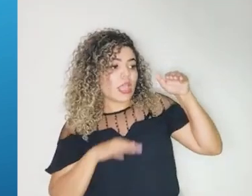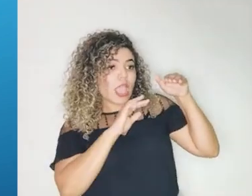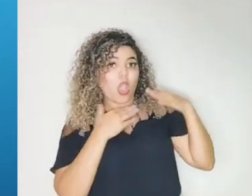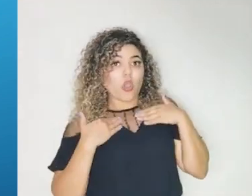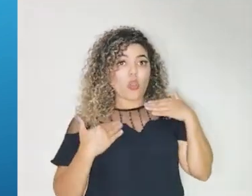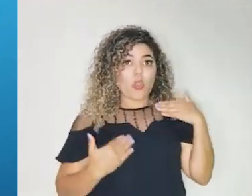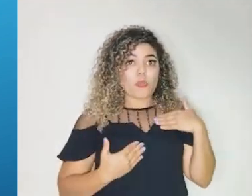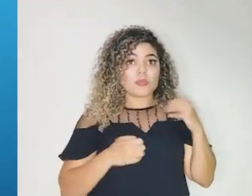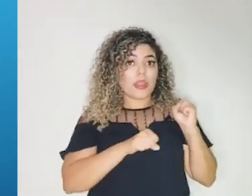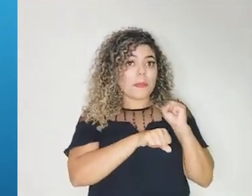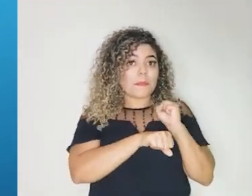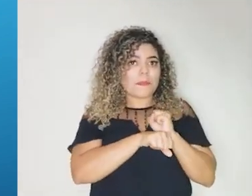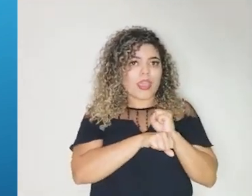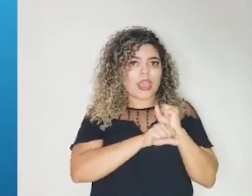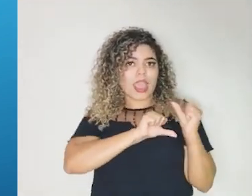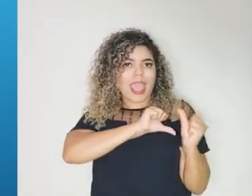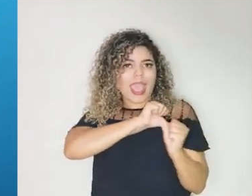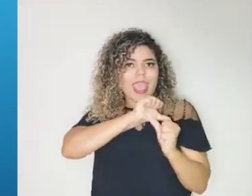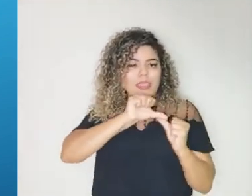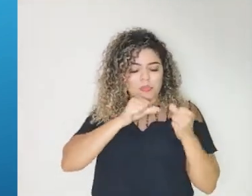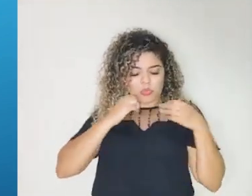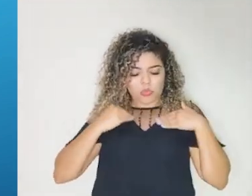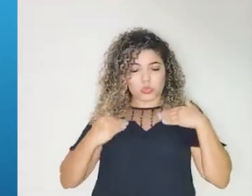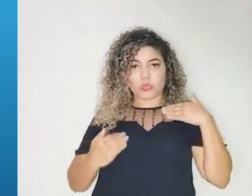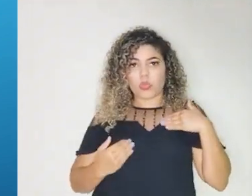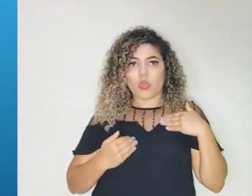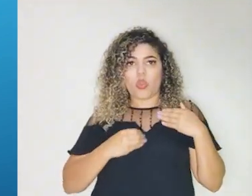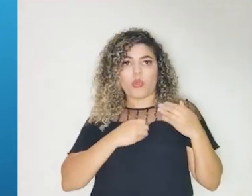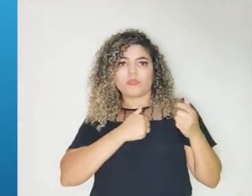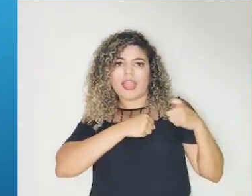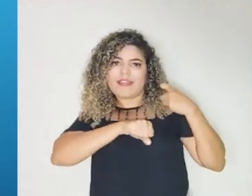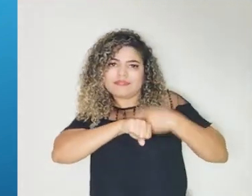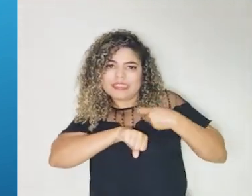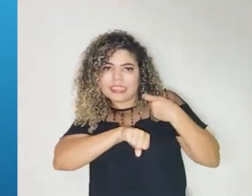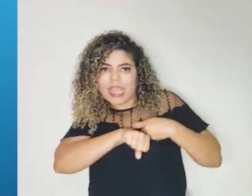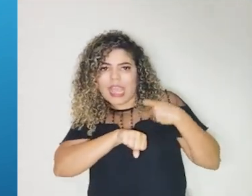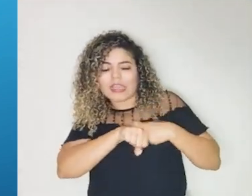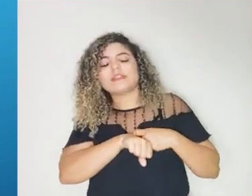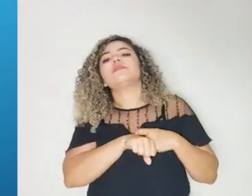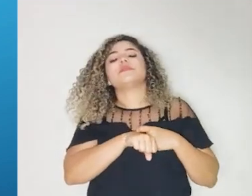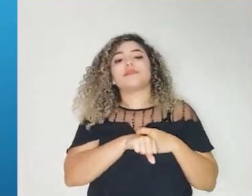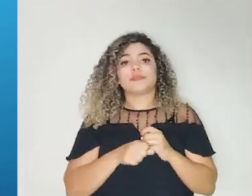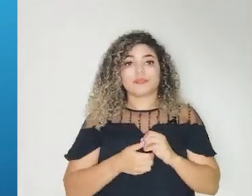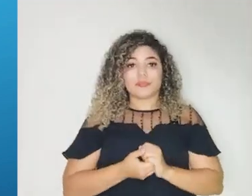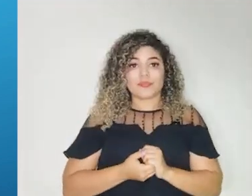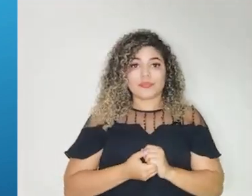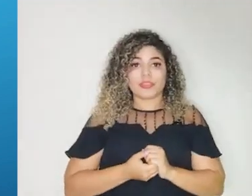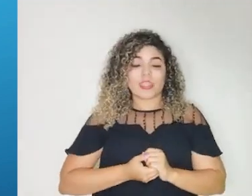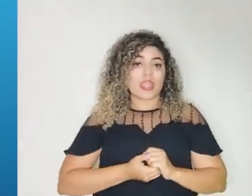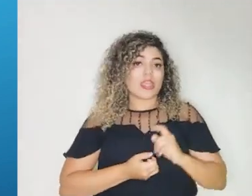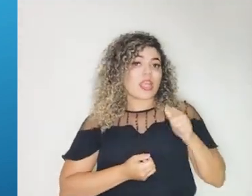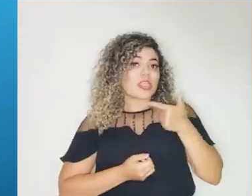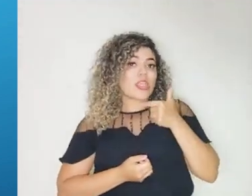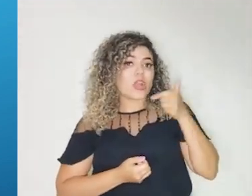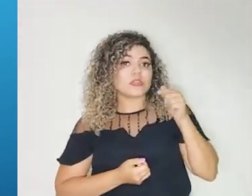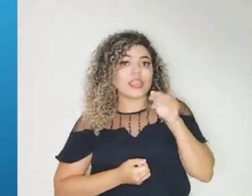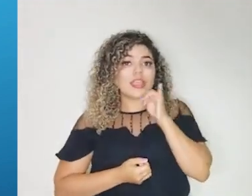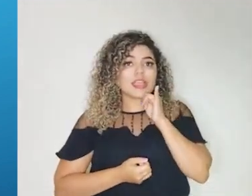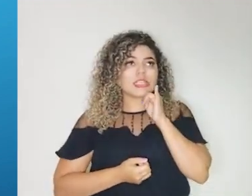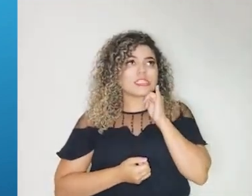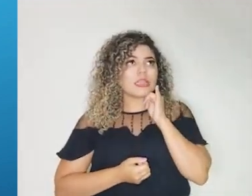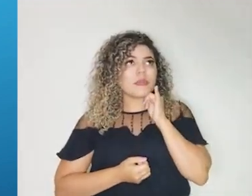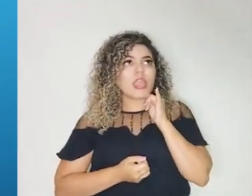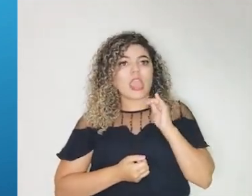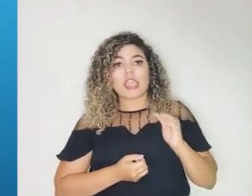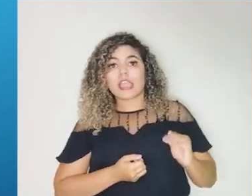desse crescimento. E aí você tem a troca da muda. Esse animal cresce novamente, e aí há a estabilização. Então aqui nós não temos um crescimento